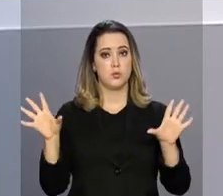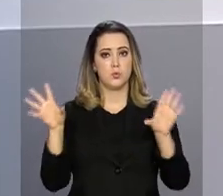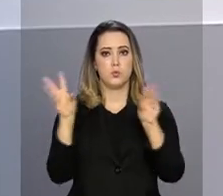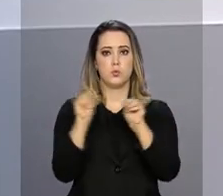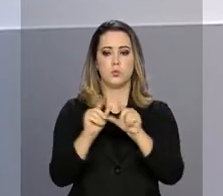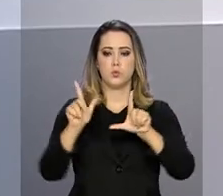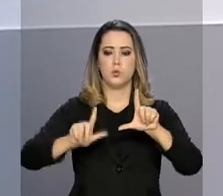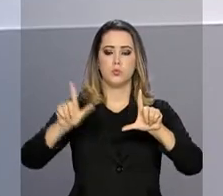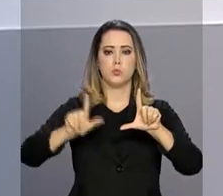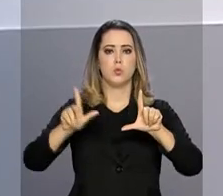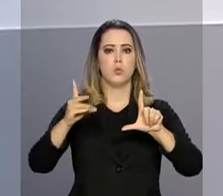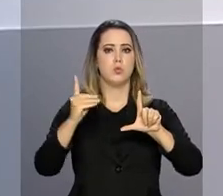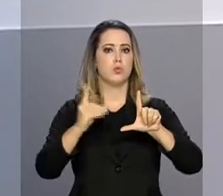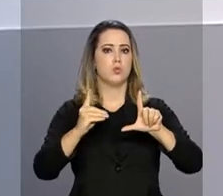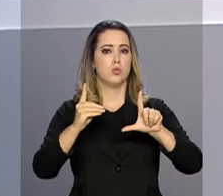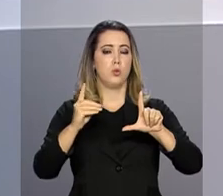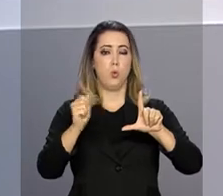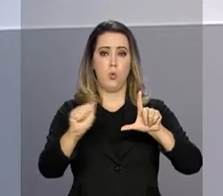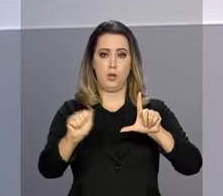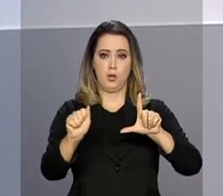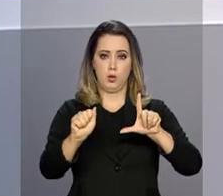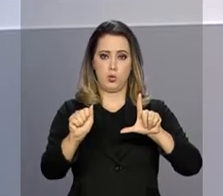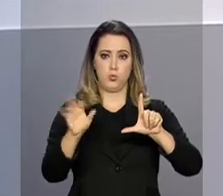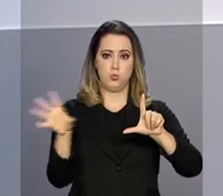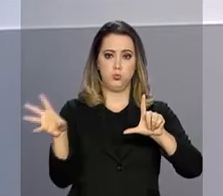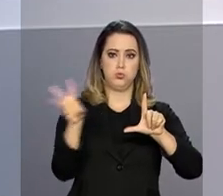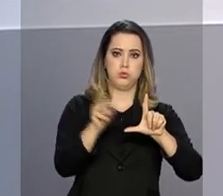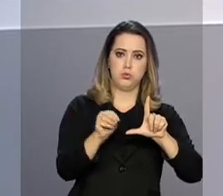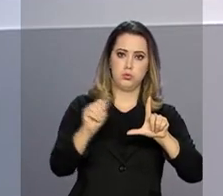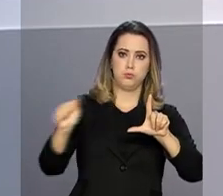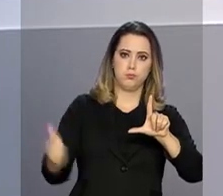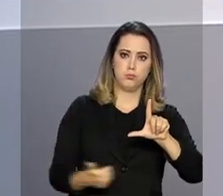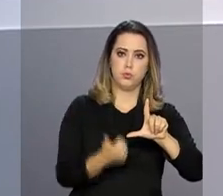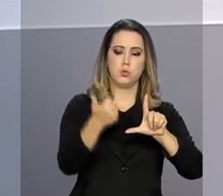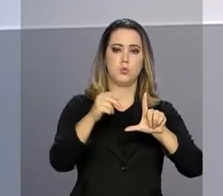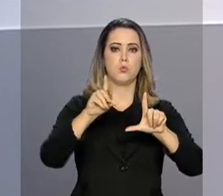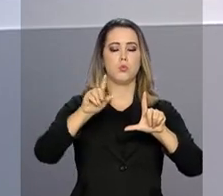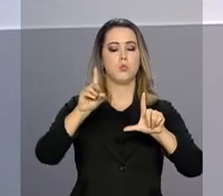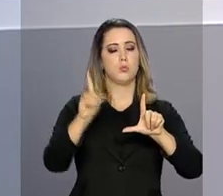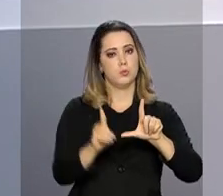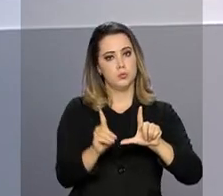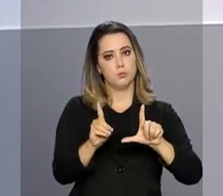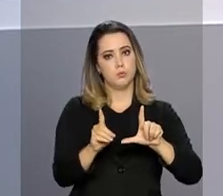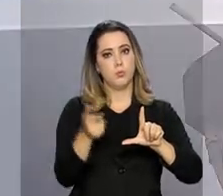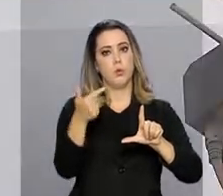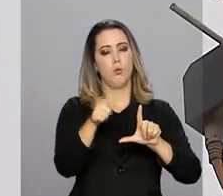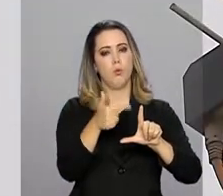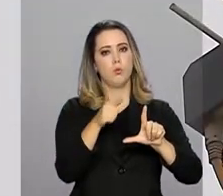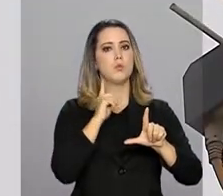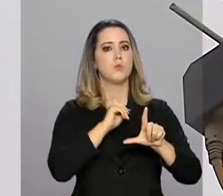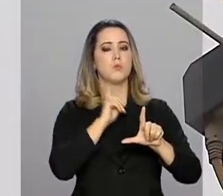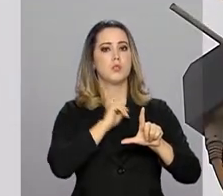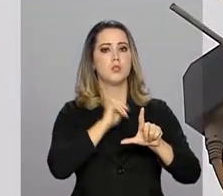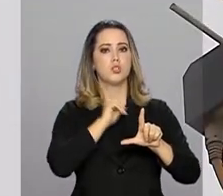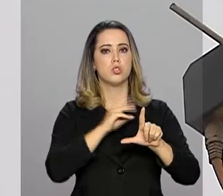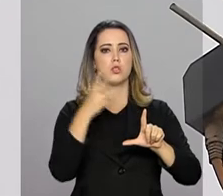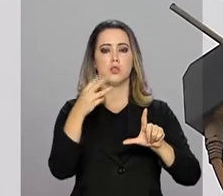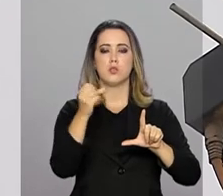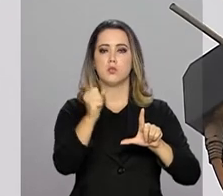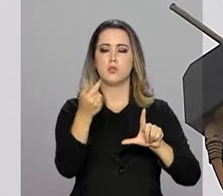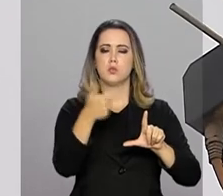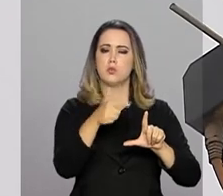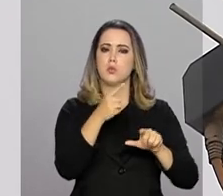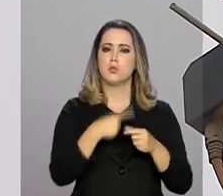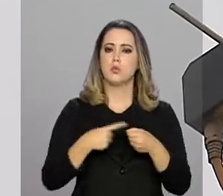televisão em belo horizonte e outras 38 cidades de minas gerais o processo será encerrado em 22